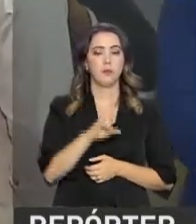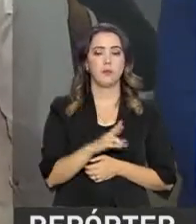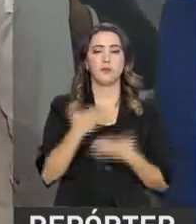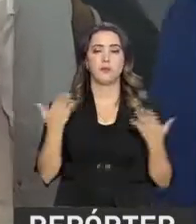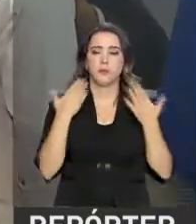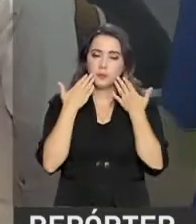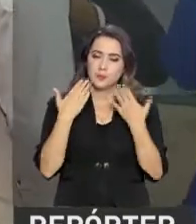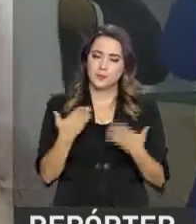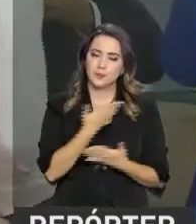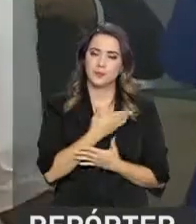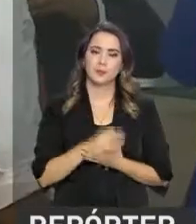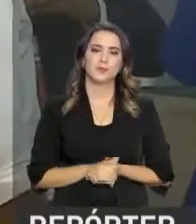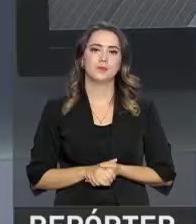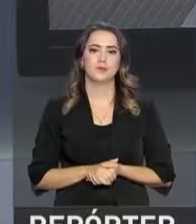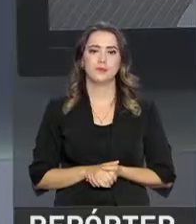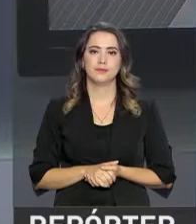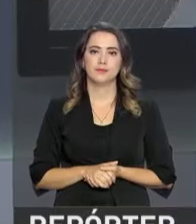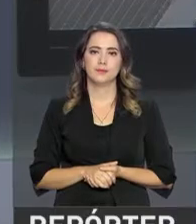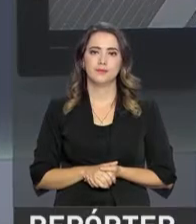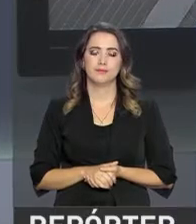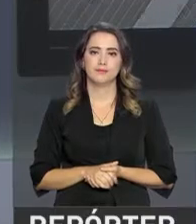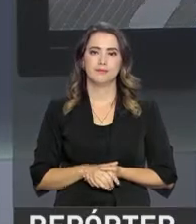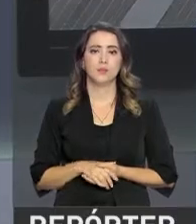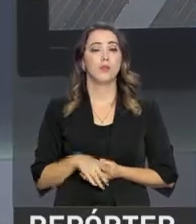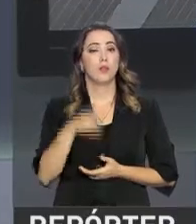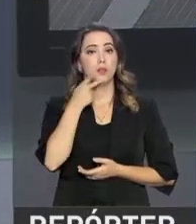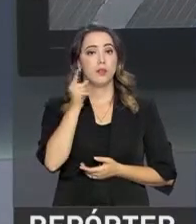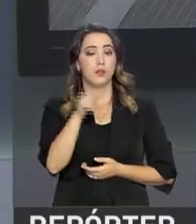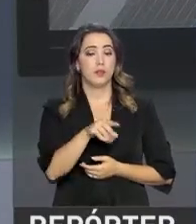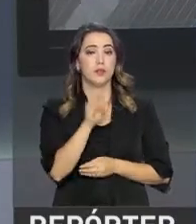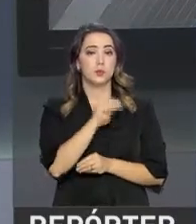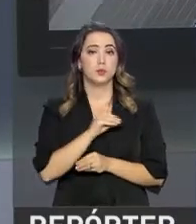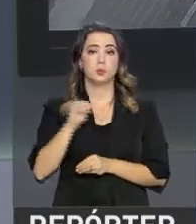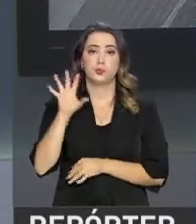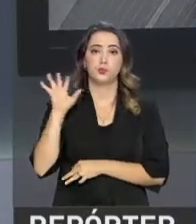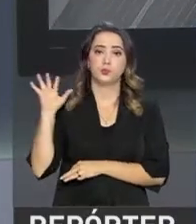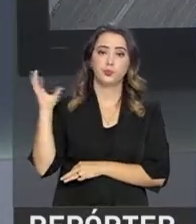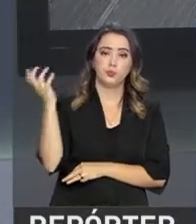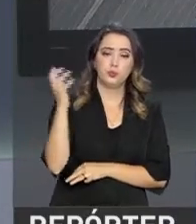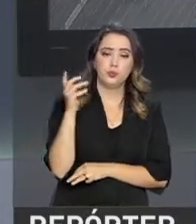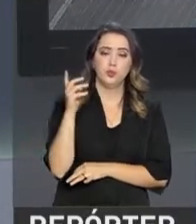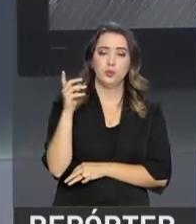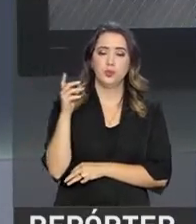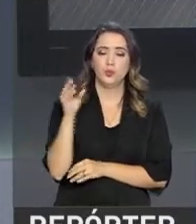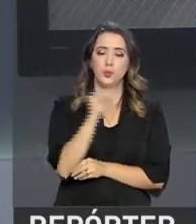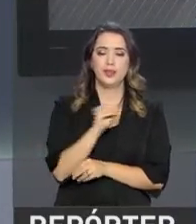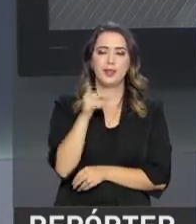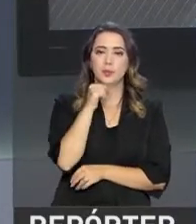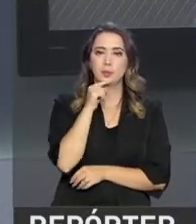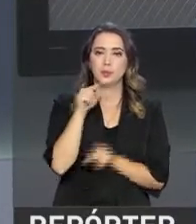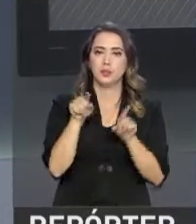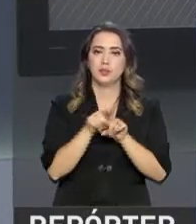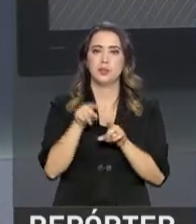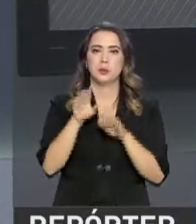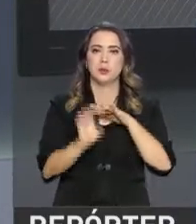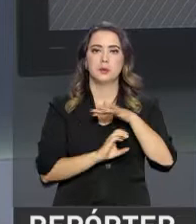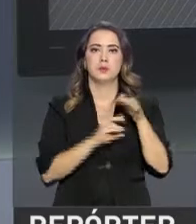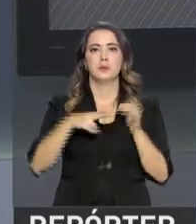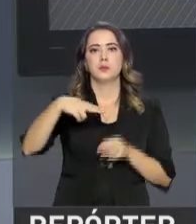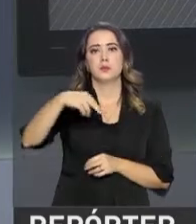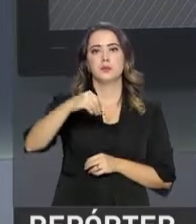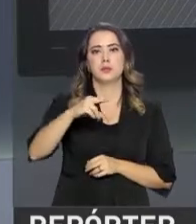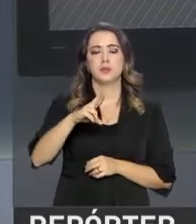8º Fórum Mundial da Água. E ainda falando sobre a preservação dos recursos hídricos, a empresa norueguesa